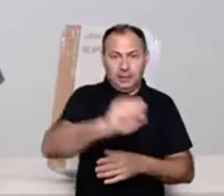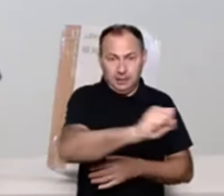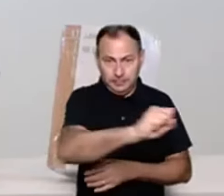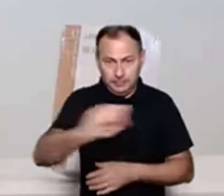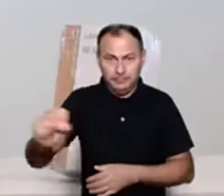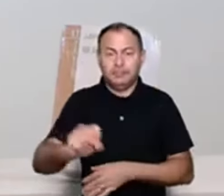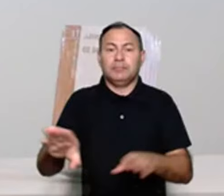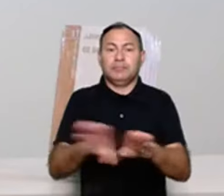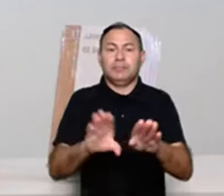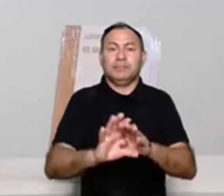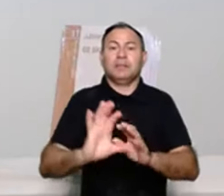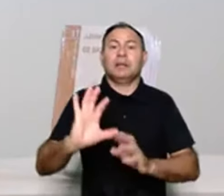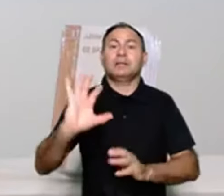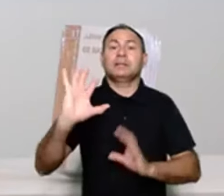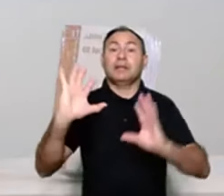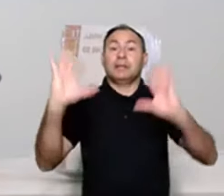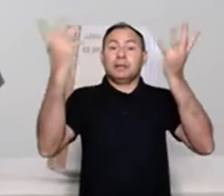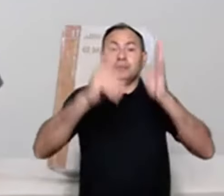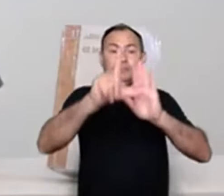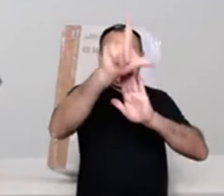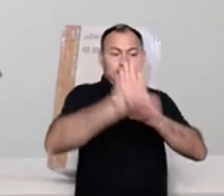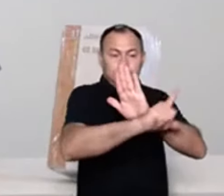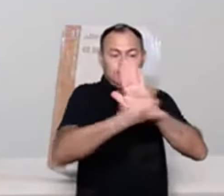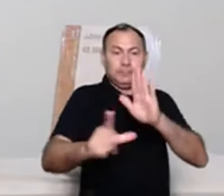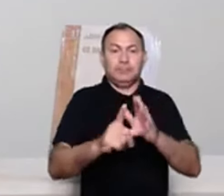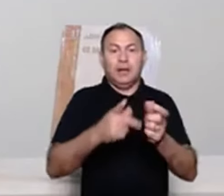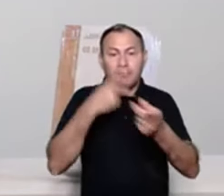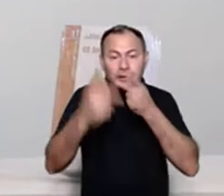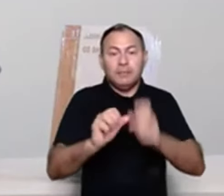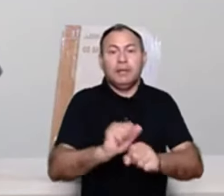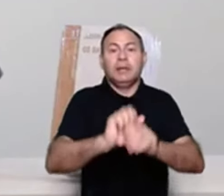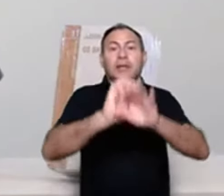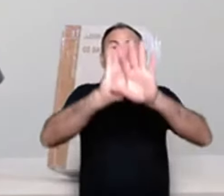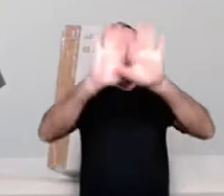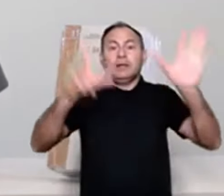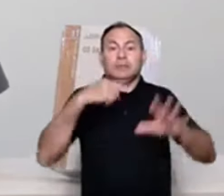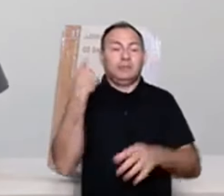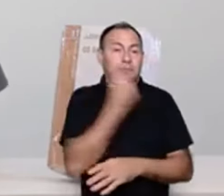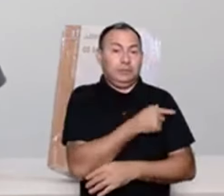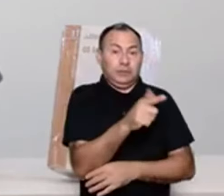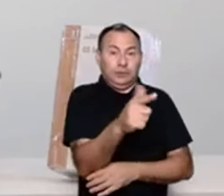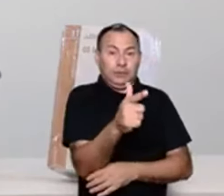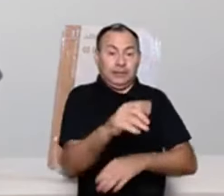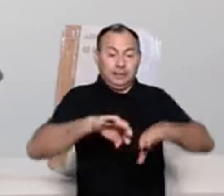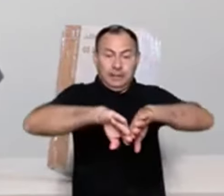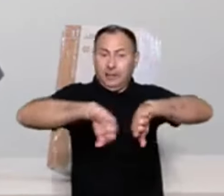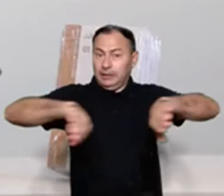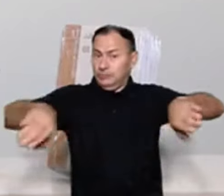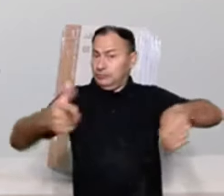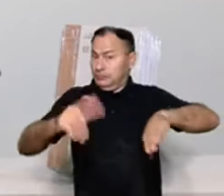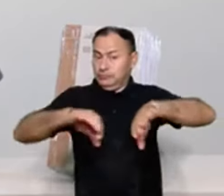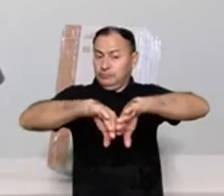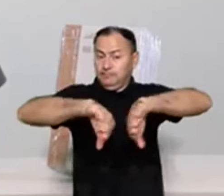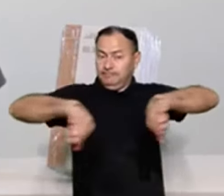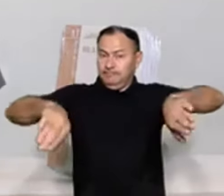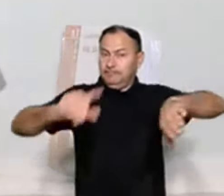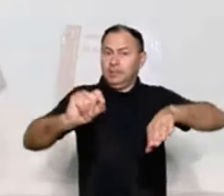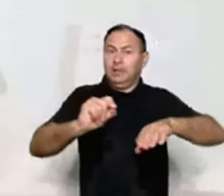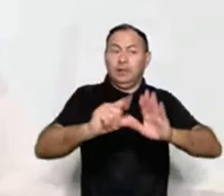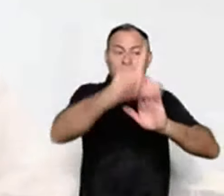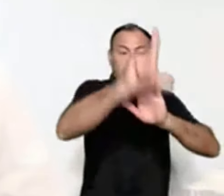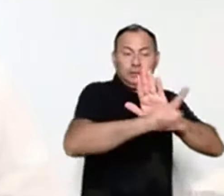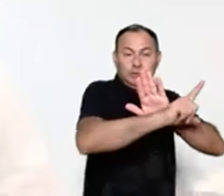sacramentos e na celebração da liturgia. Por isso, o nosso autor vai dizer bem claro para nós que não há separação, não há